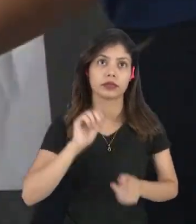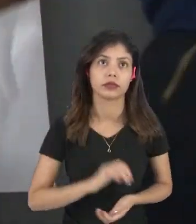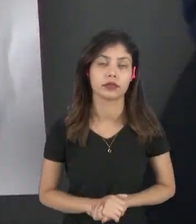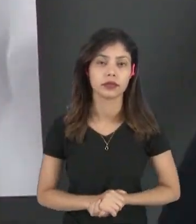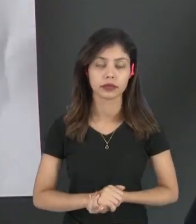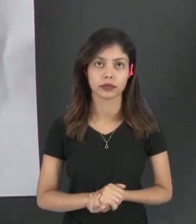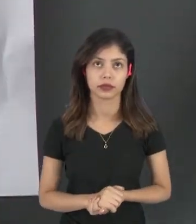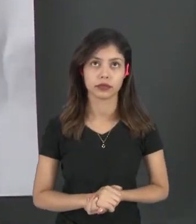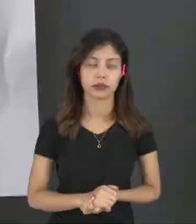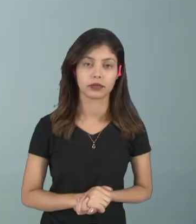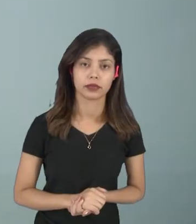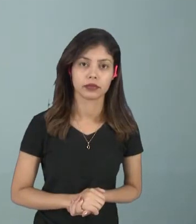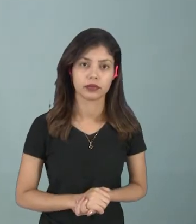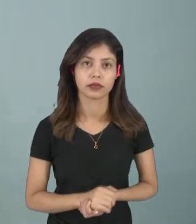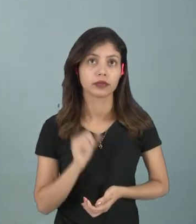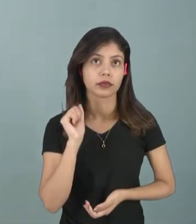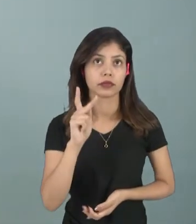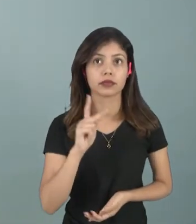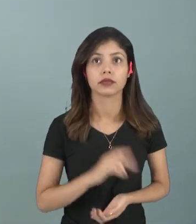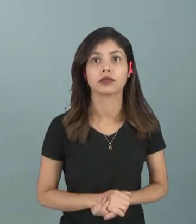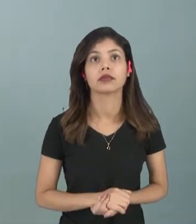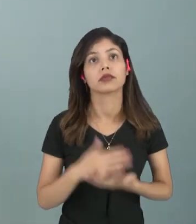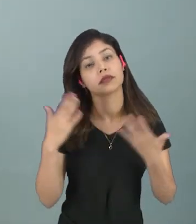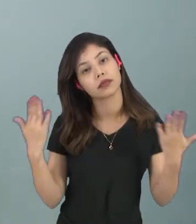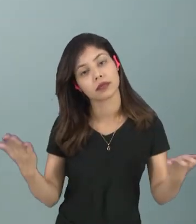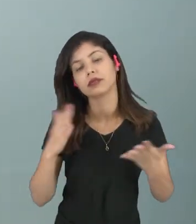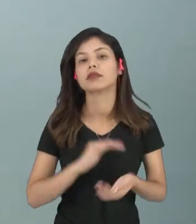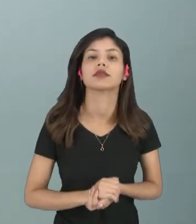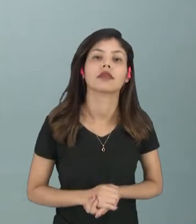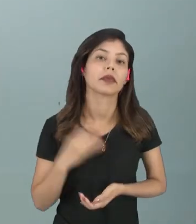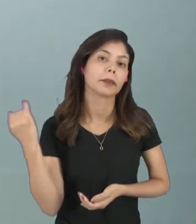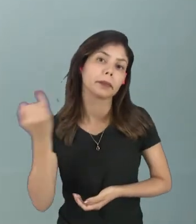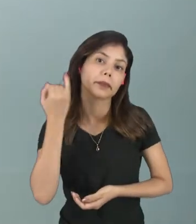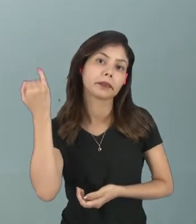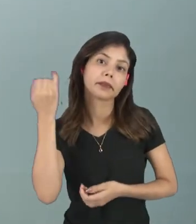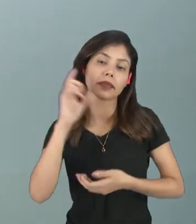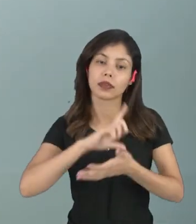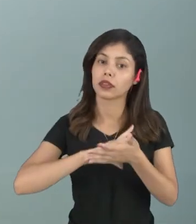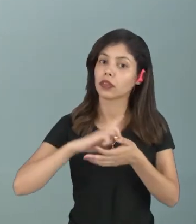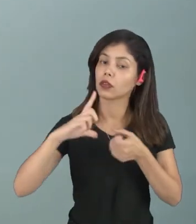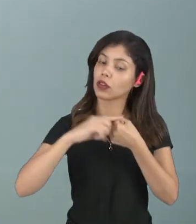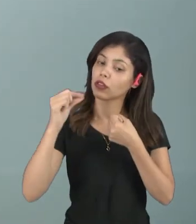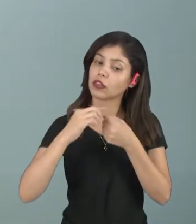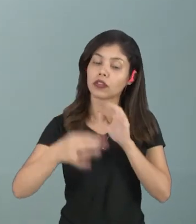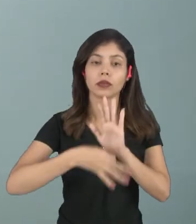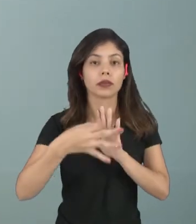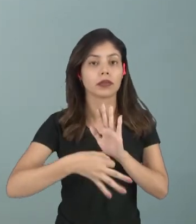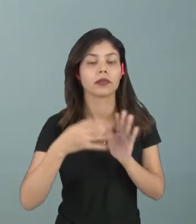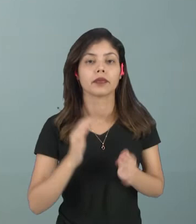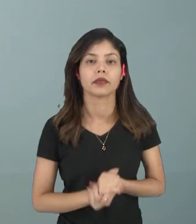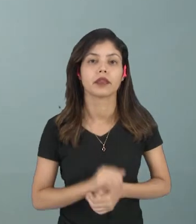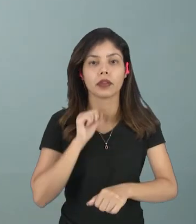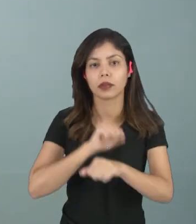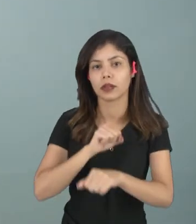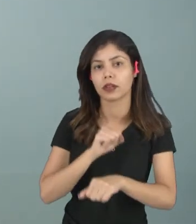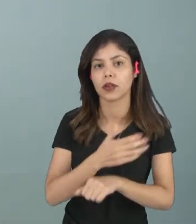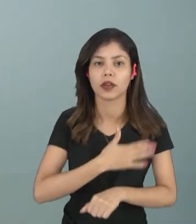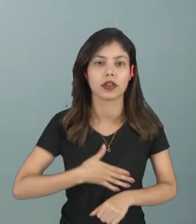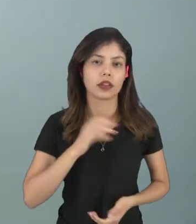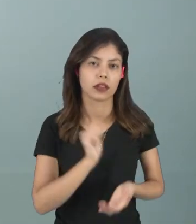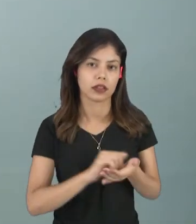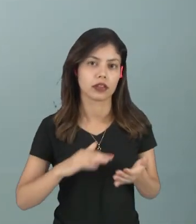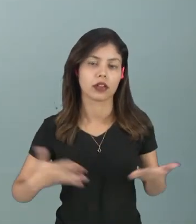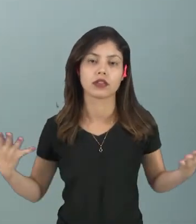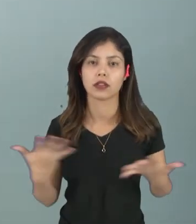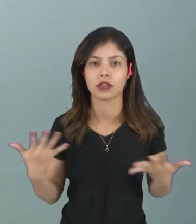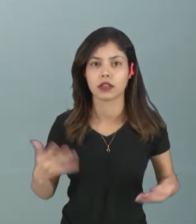A, ok? E aí a gente vê a importância desse artigo de opinião, ok? Eu espero que você tenha gostado da atividade hoje.